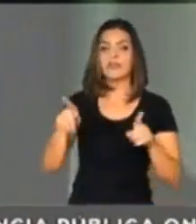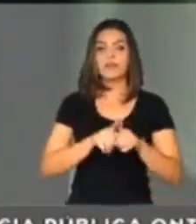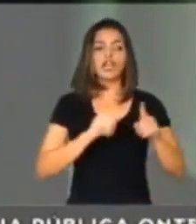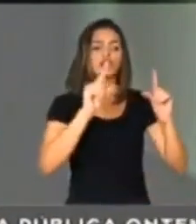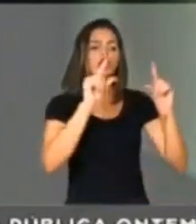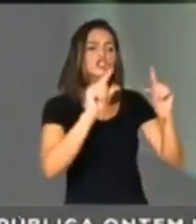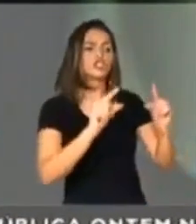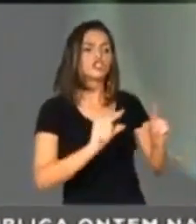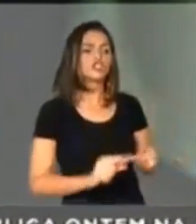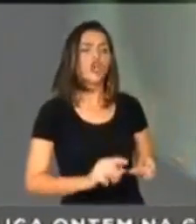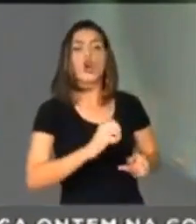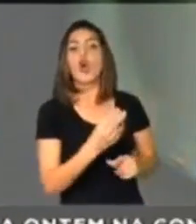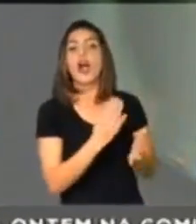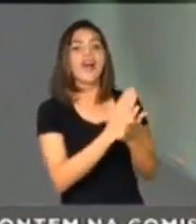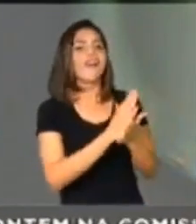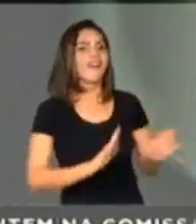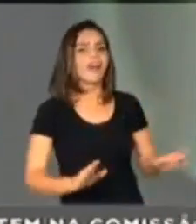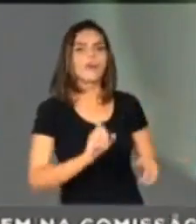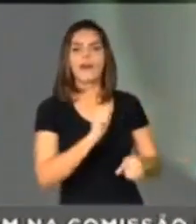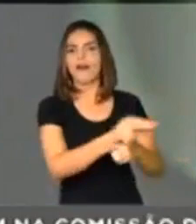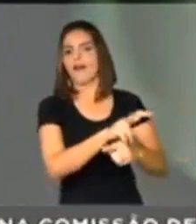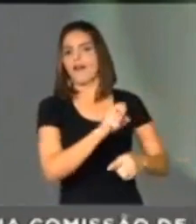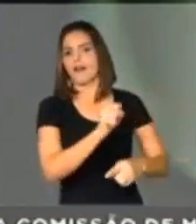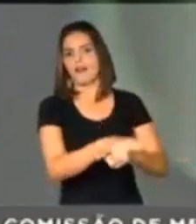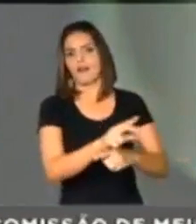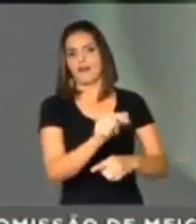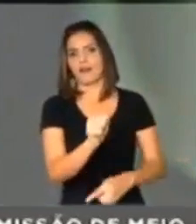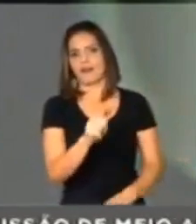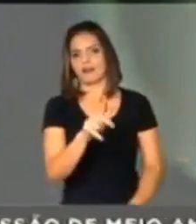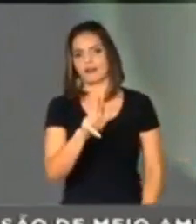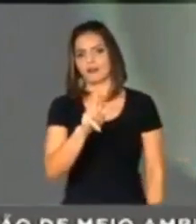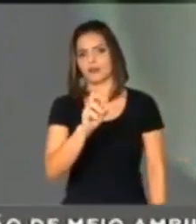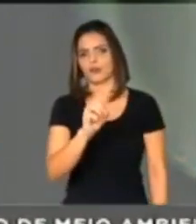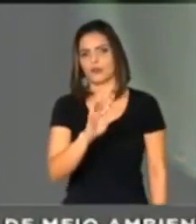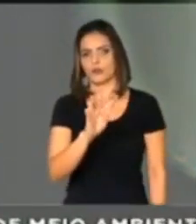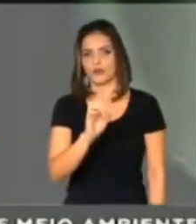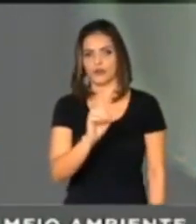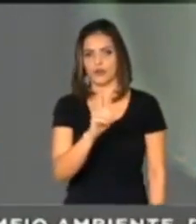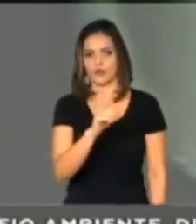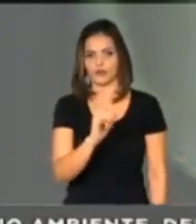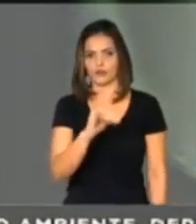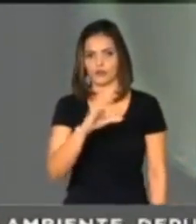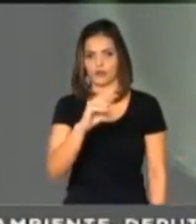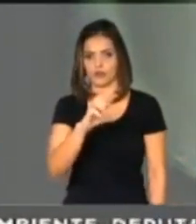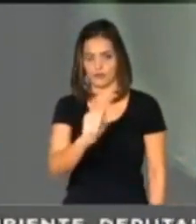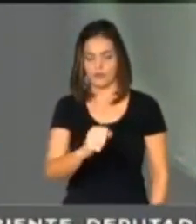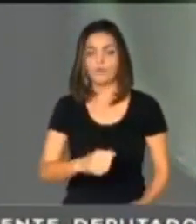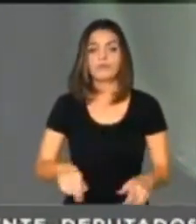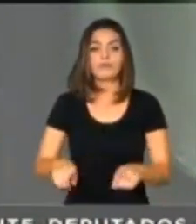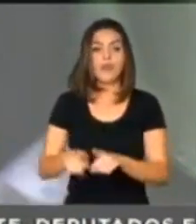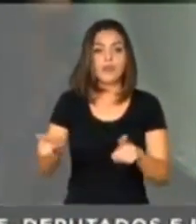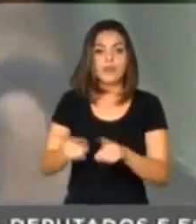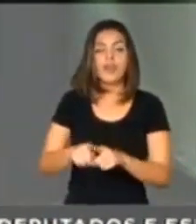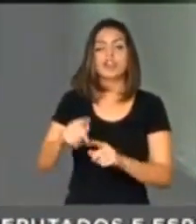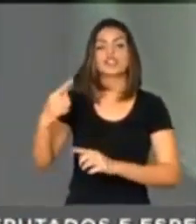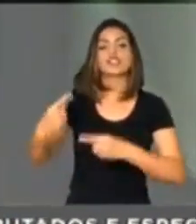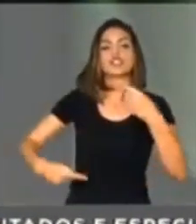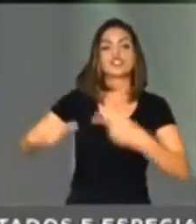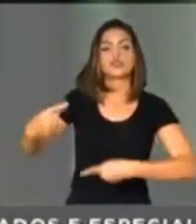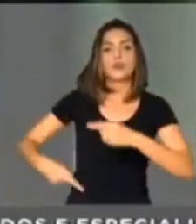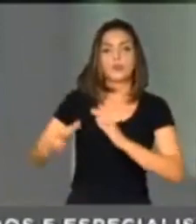diminuição dos agrotóxicos. Mas eu queria também me referir aqui, nesse momento, à discussão do